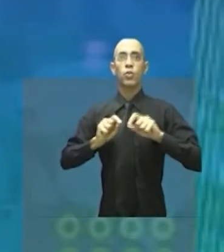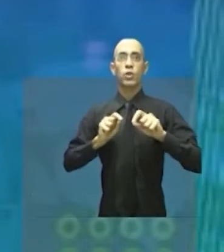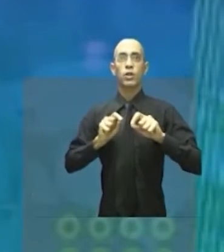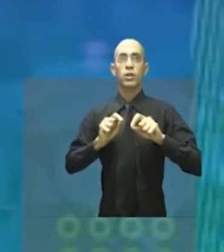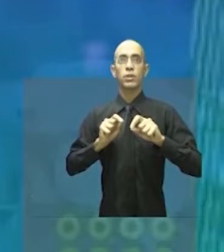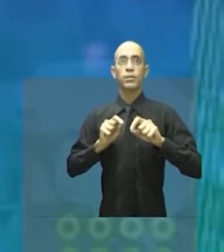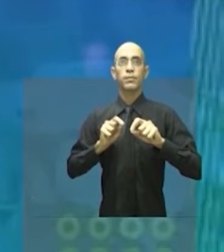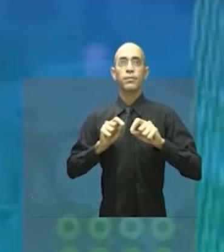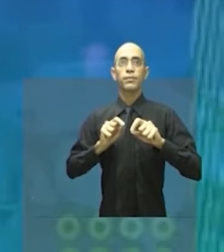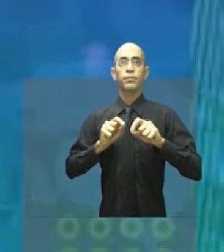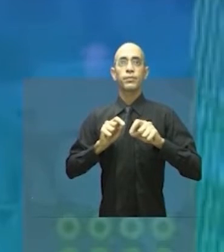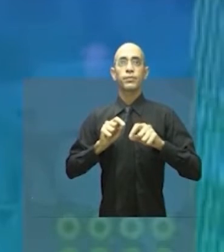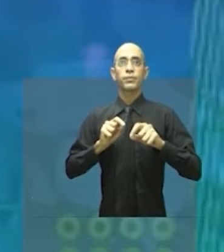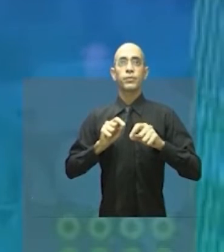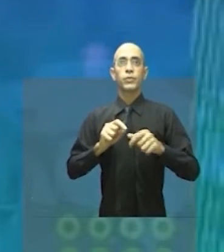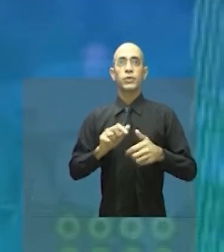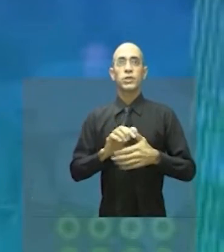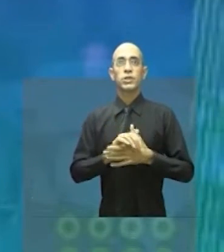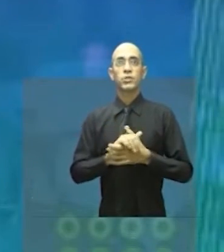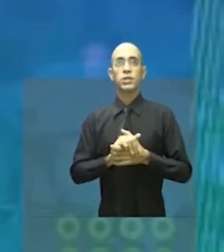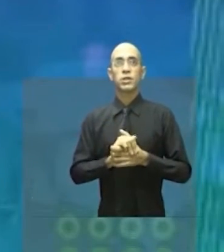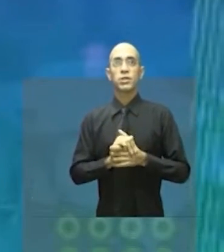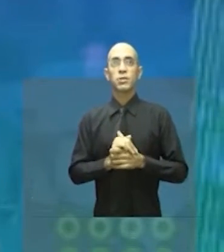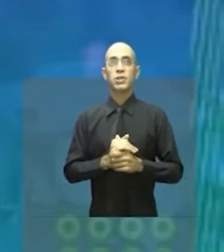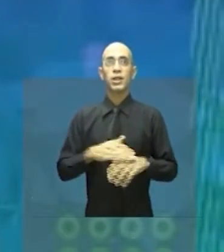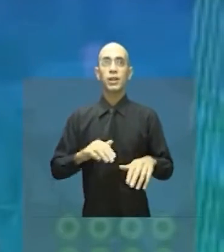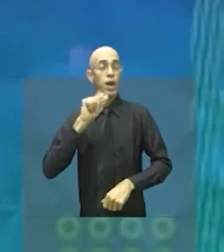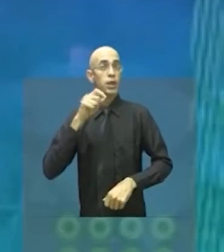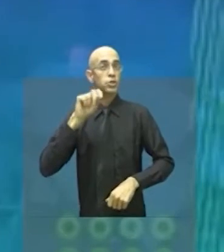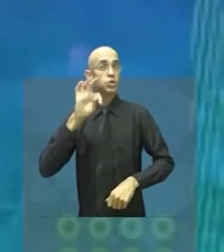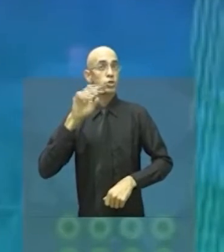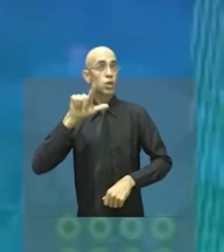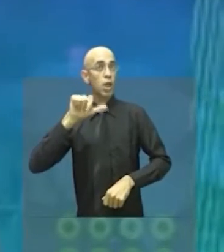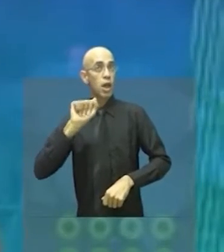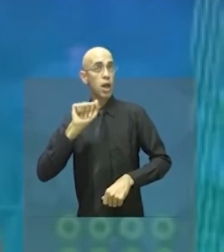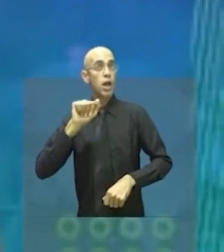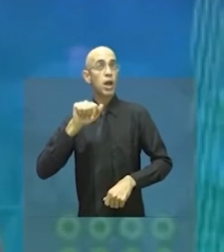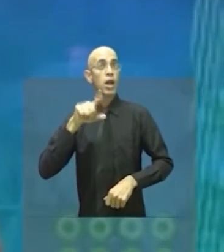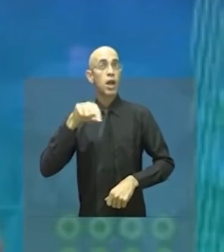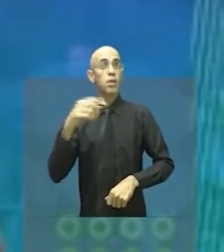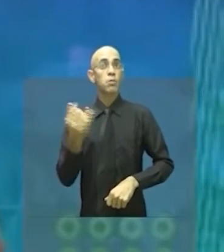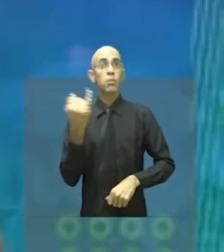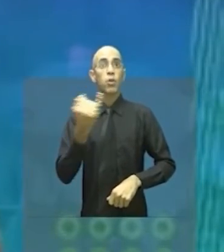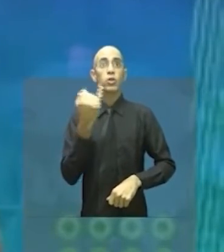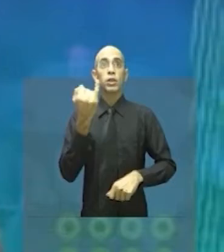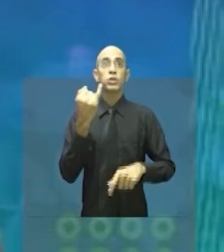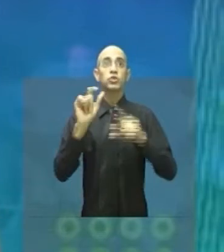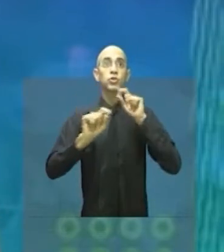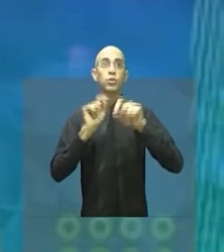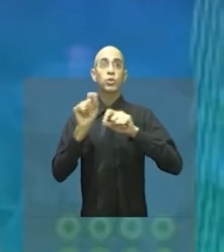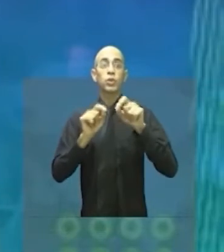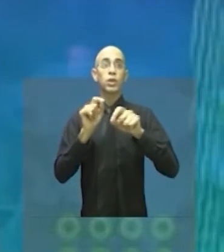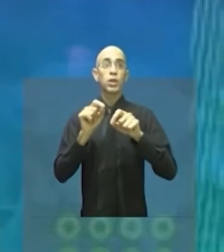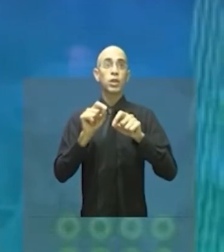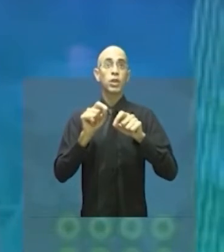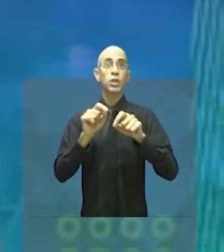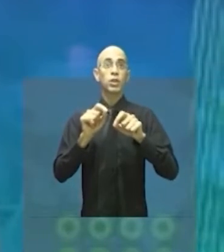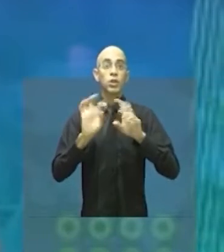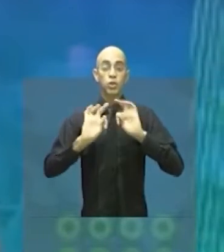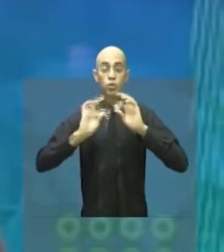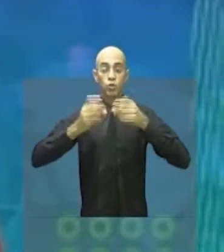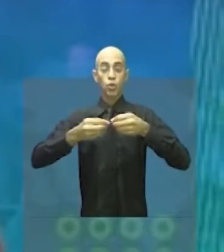que alguém tente burlar de alguma maneira a vacinação. E acho que nessa casa todos nós deveríamos, por